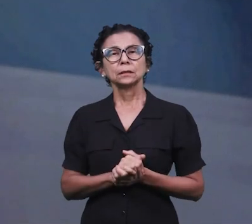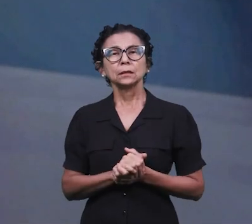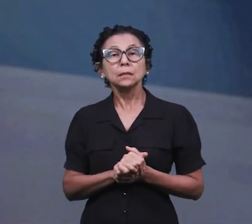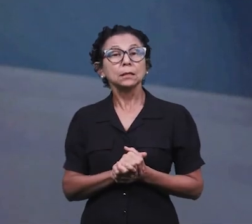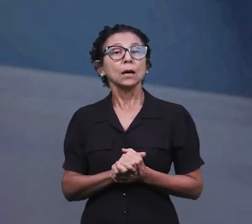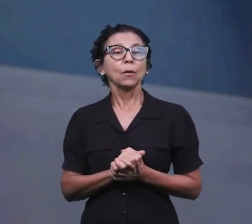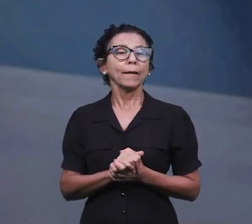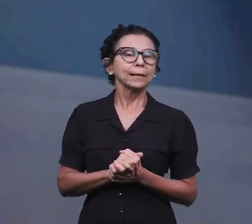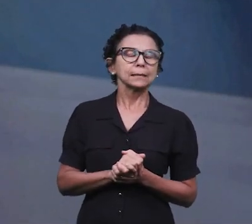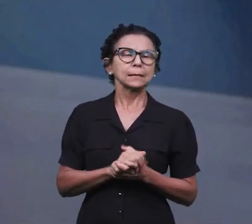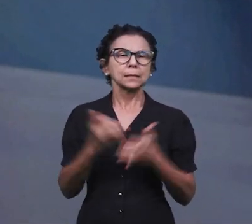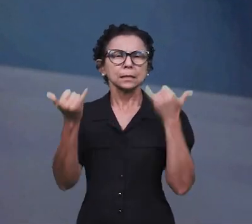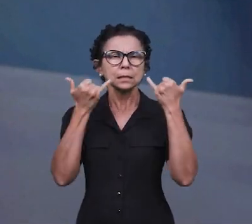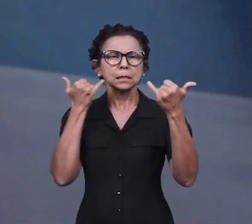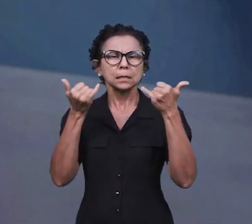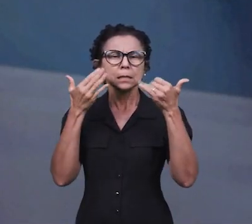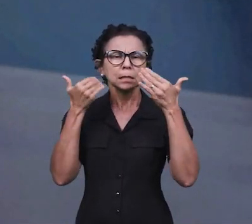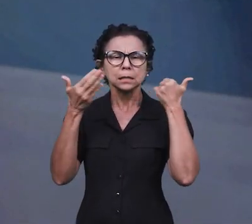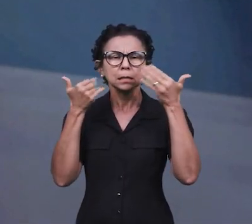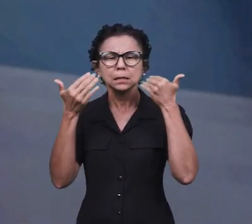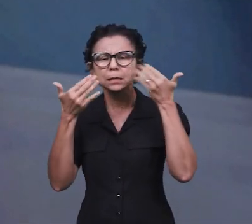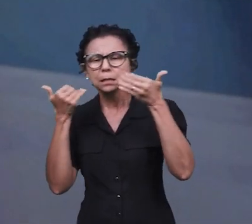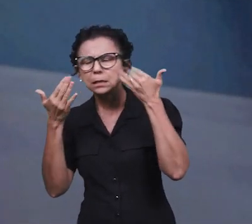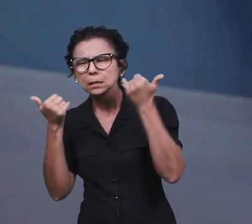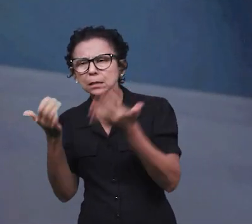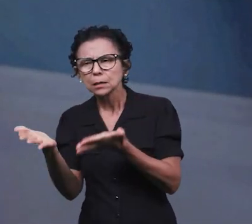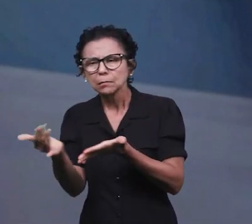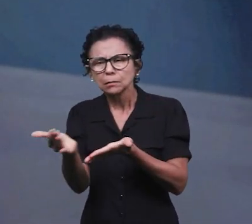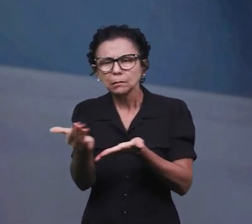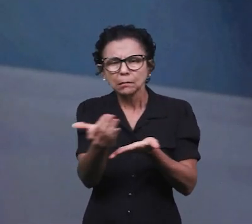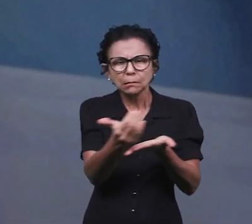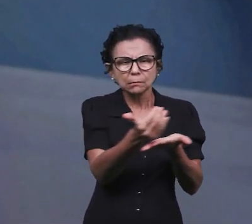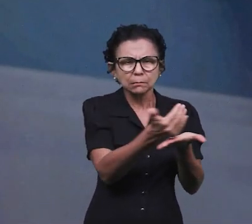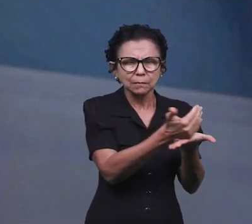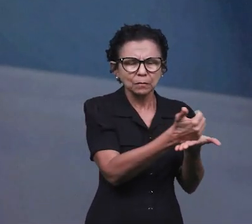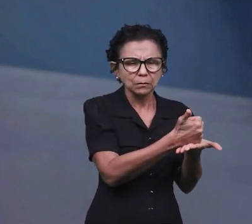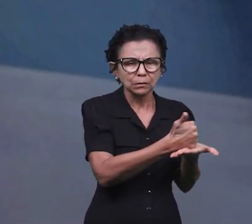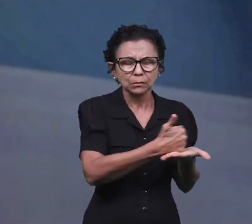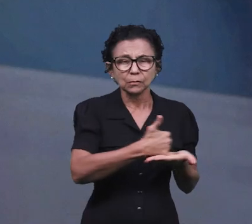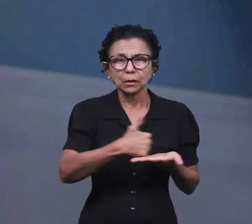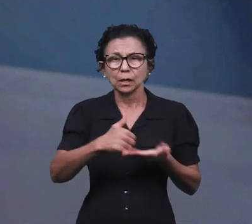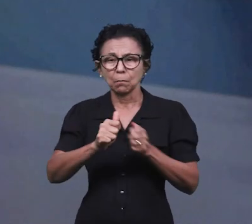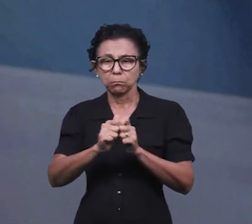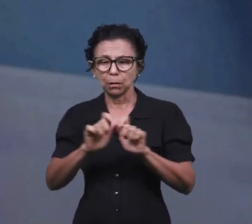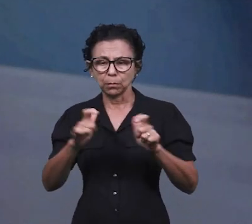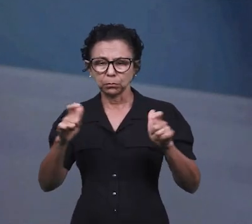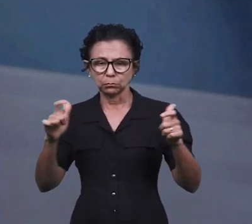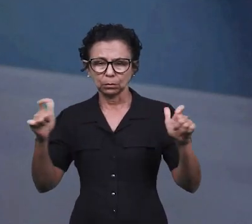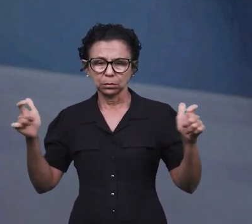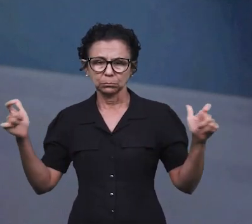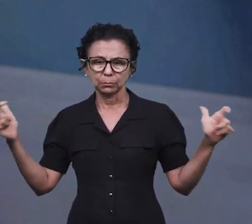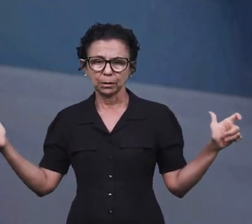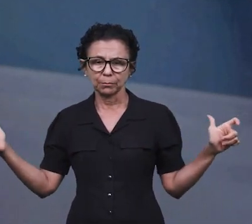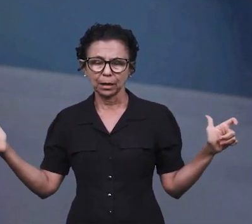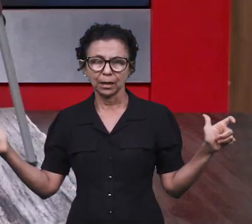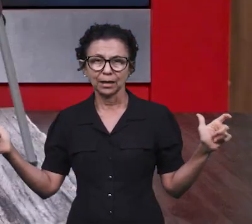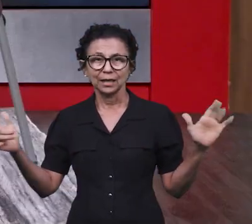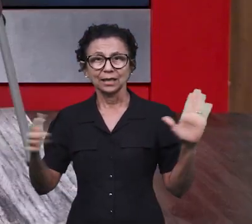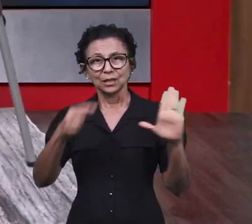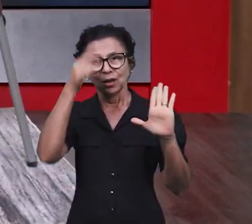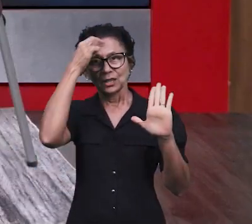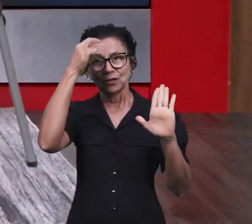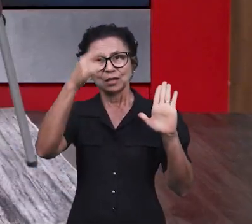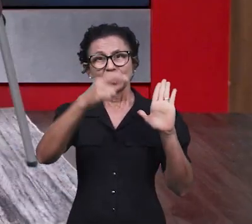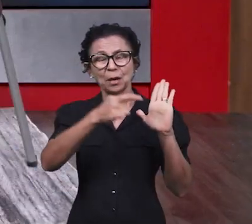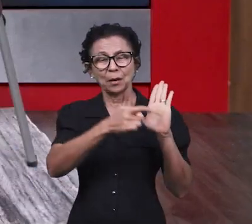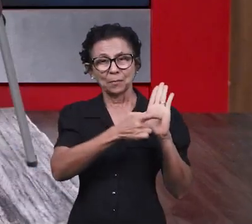rastreadas, são coletadas e a quantidade é gigantesca. Mas isso alimenta a inteligência artificial,